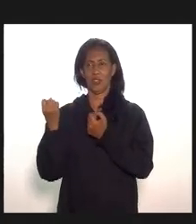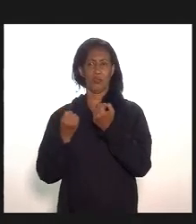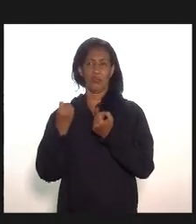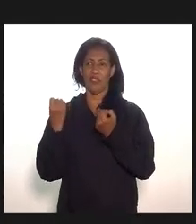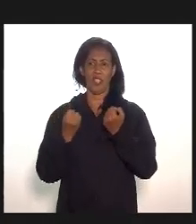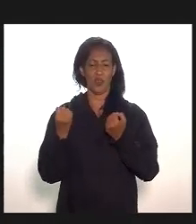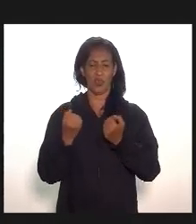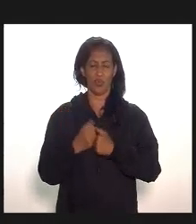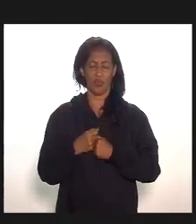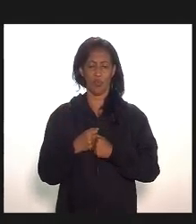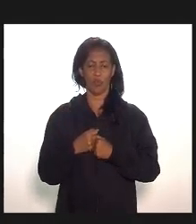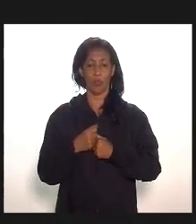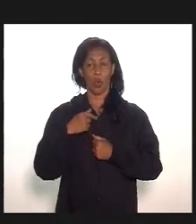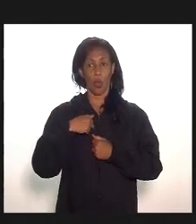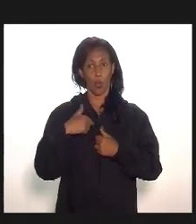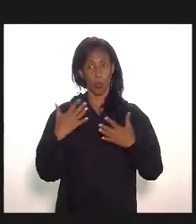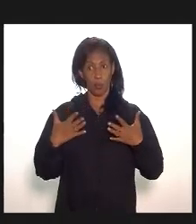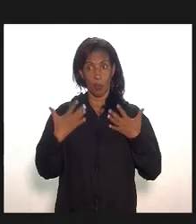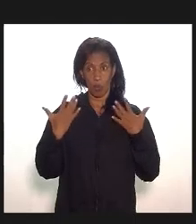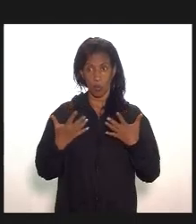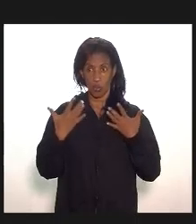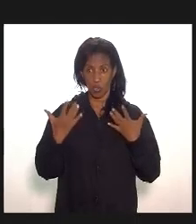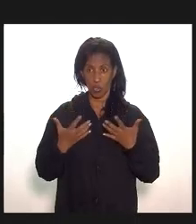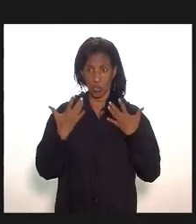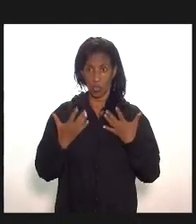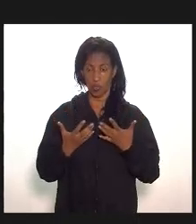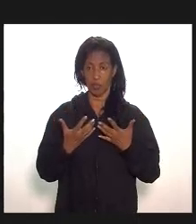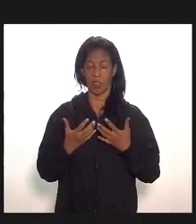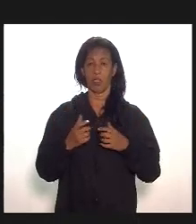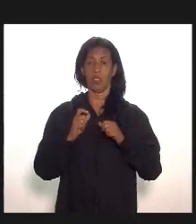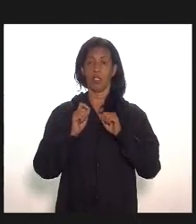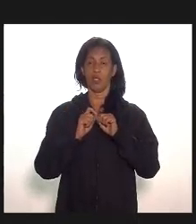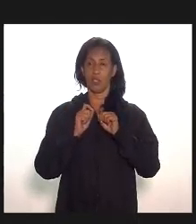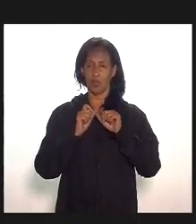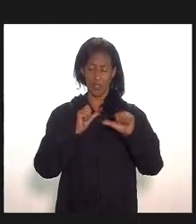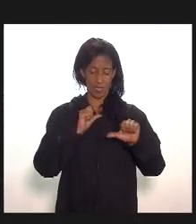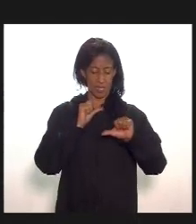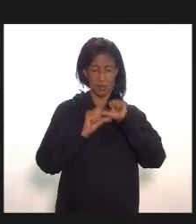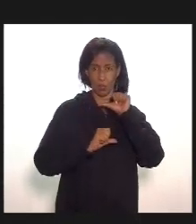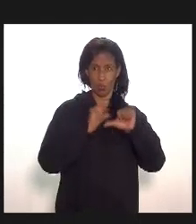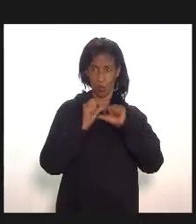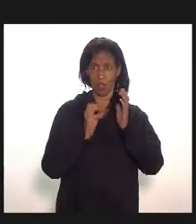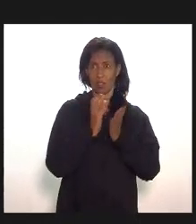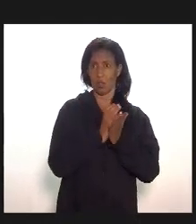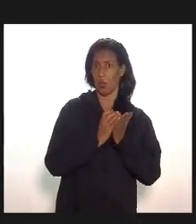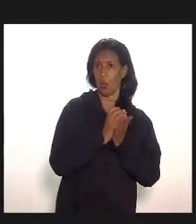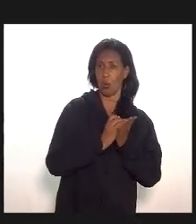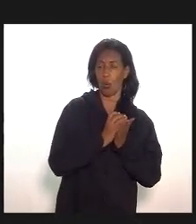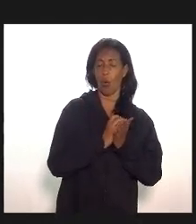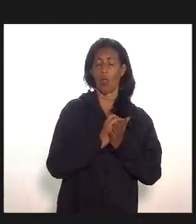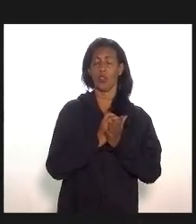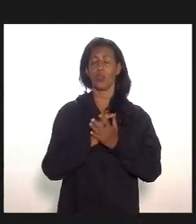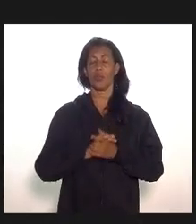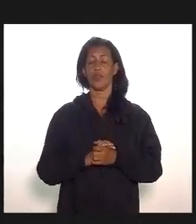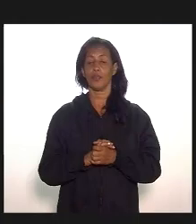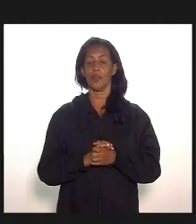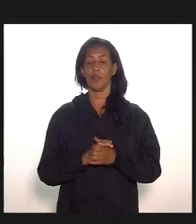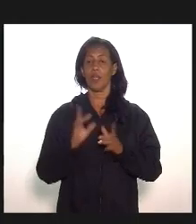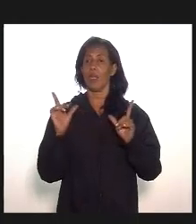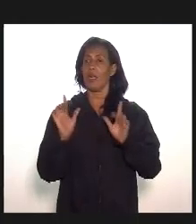O que me motiva a fazer essa modificação, propor essa modificação, é simplesmente